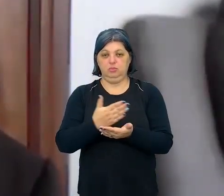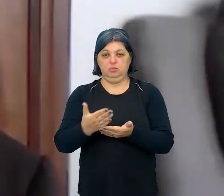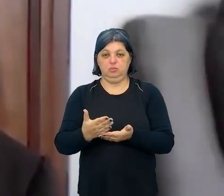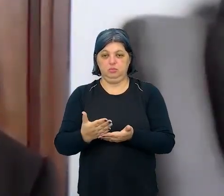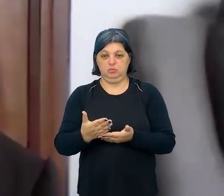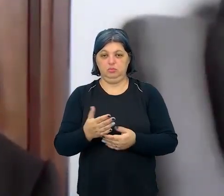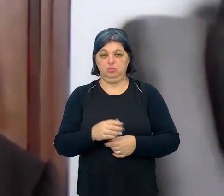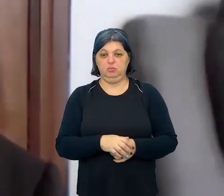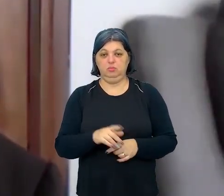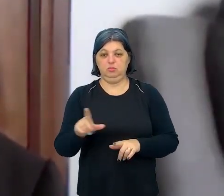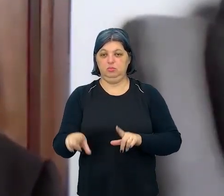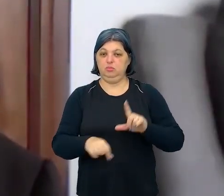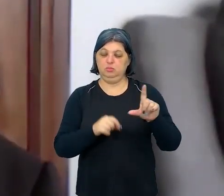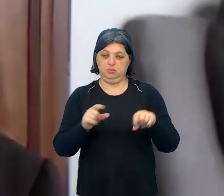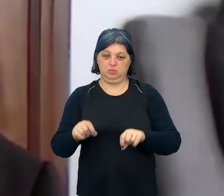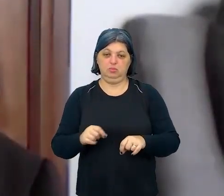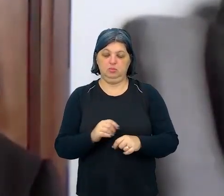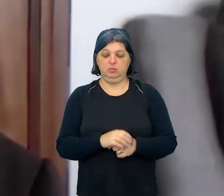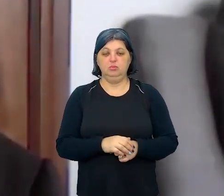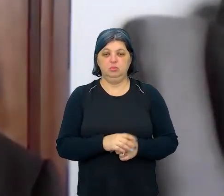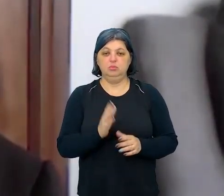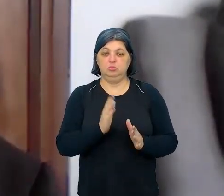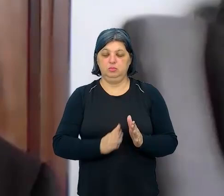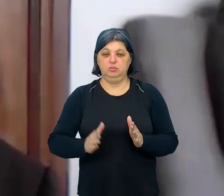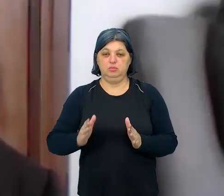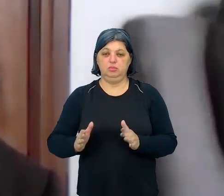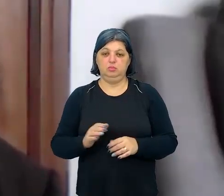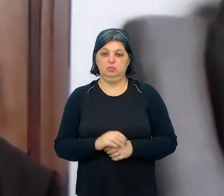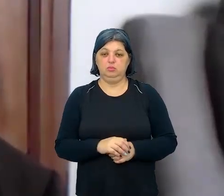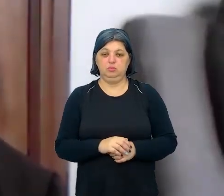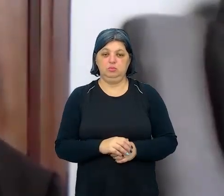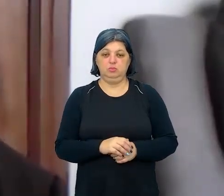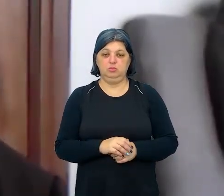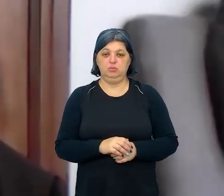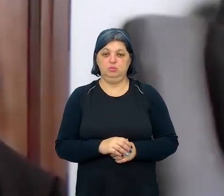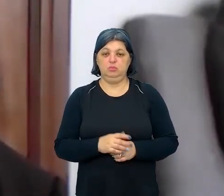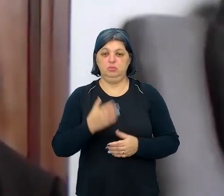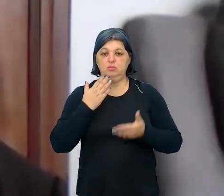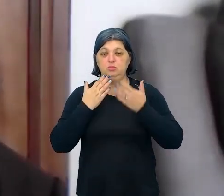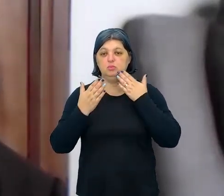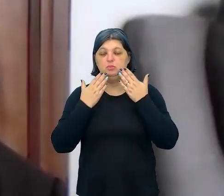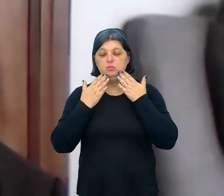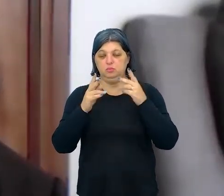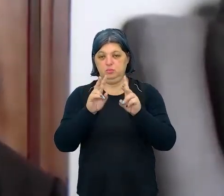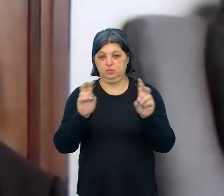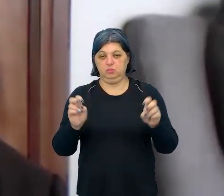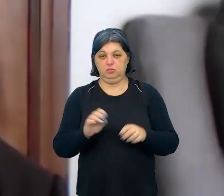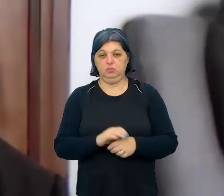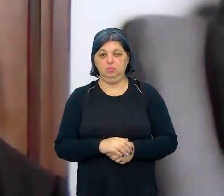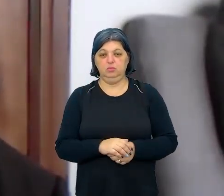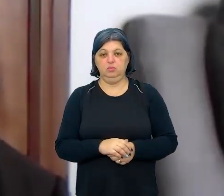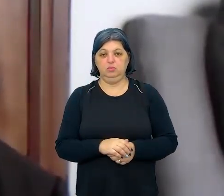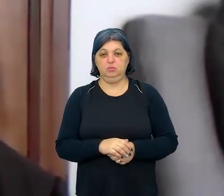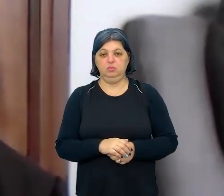nós escolhemos essa aqui, né? Essa sequência, para a gente conversar um pouquinho sobre, né?